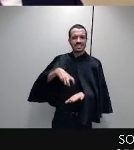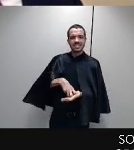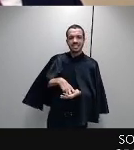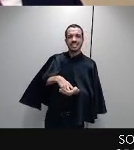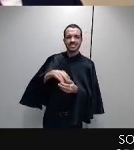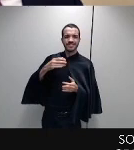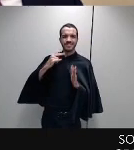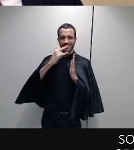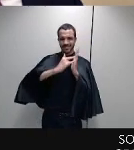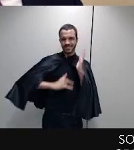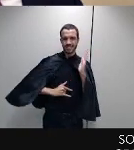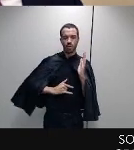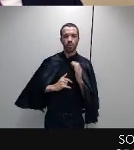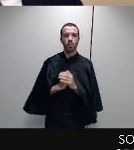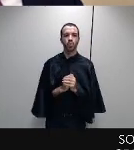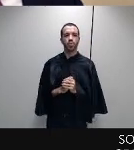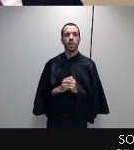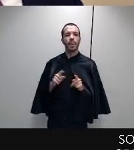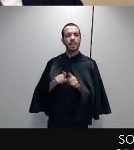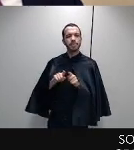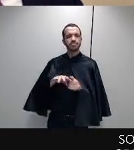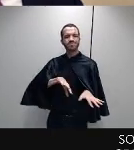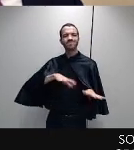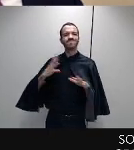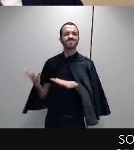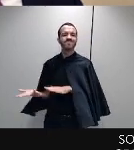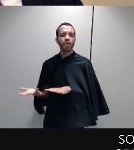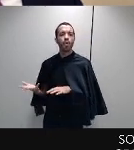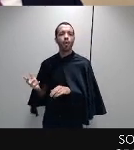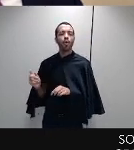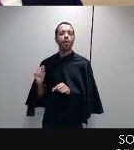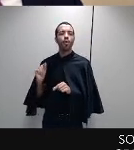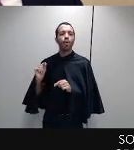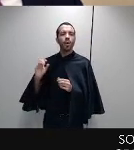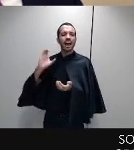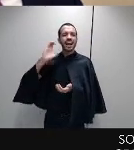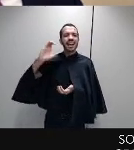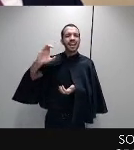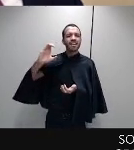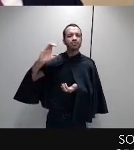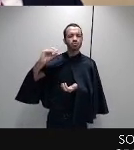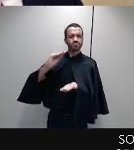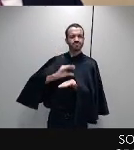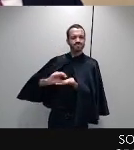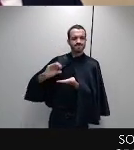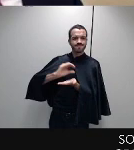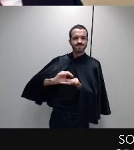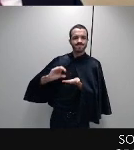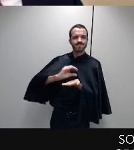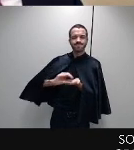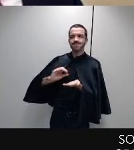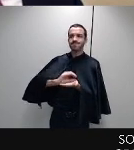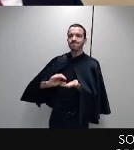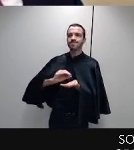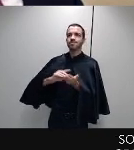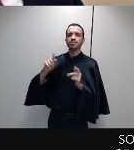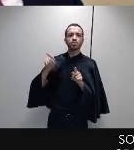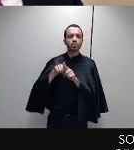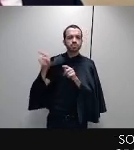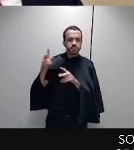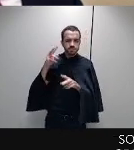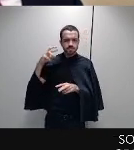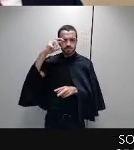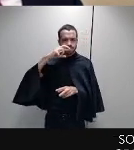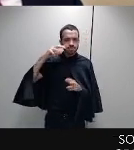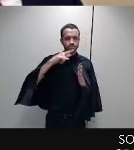público subjacente a cobrança de tal espécie de trem através do ajuizamento da execução fiscal e de habilitação no processo